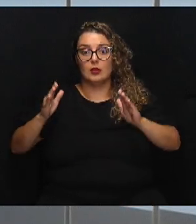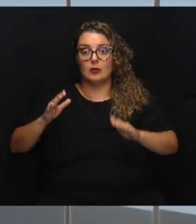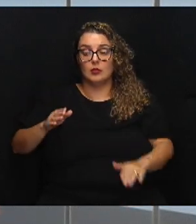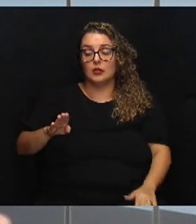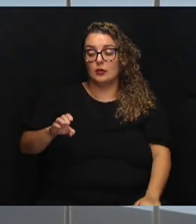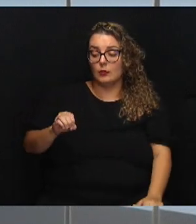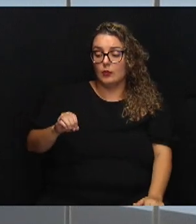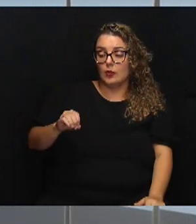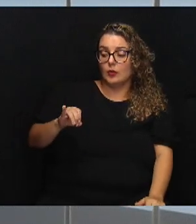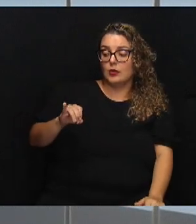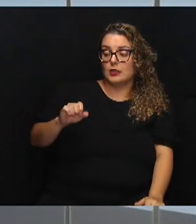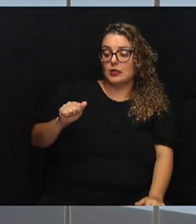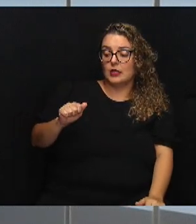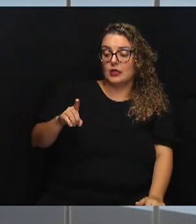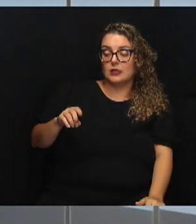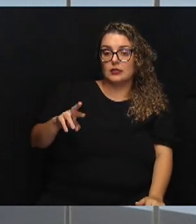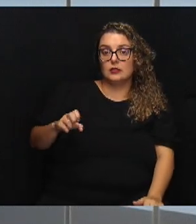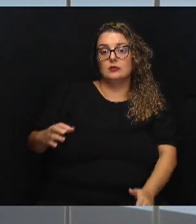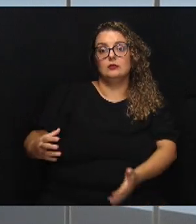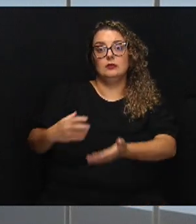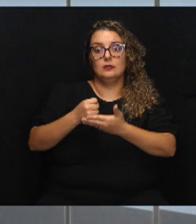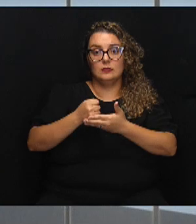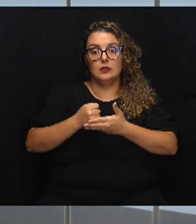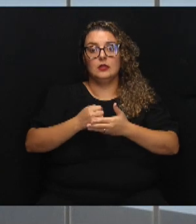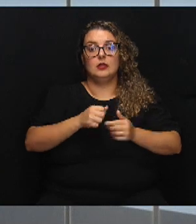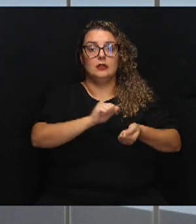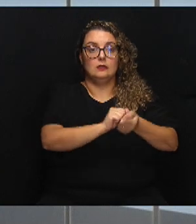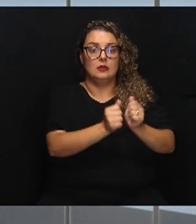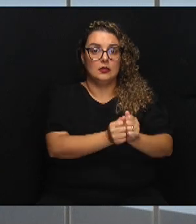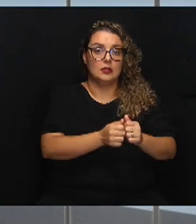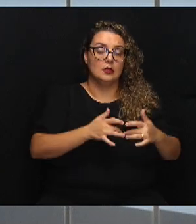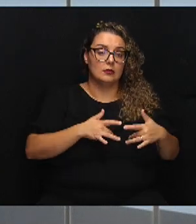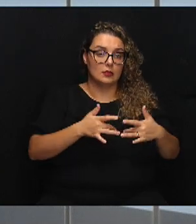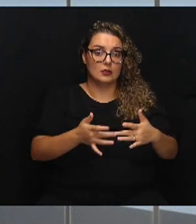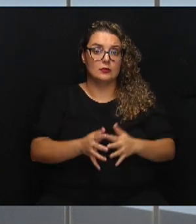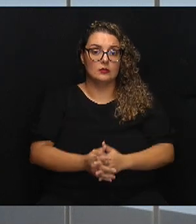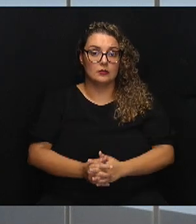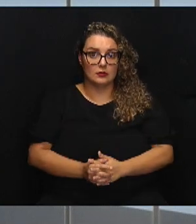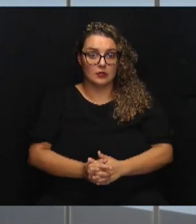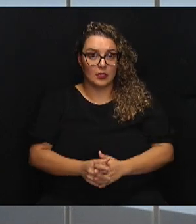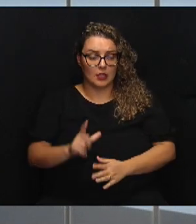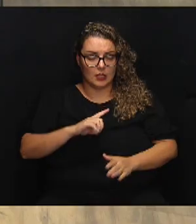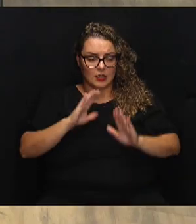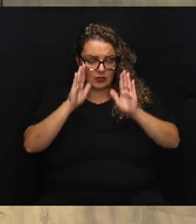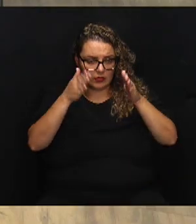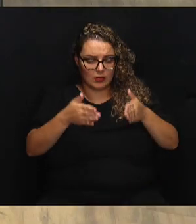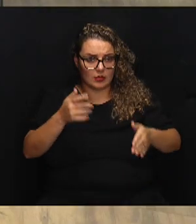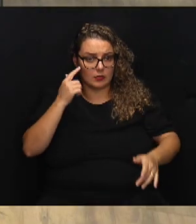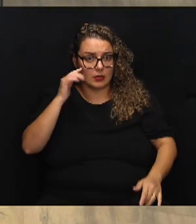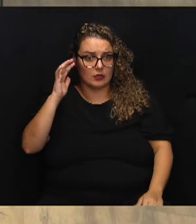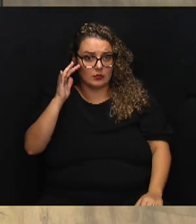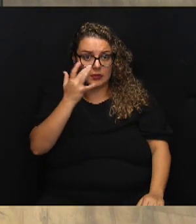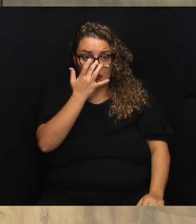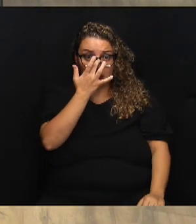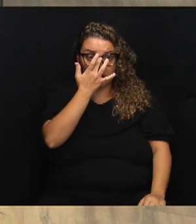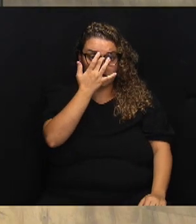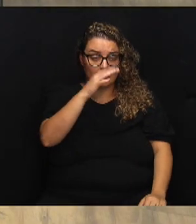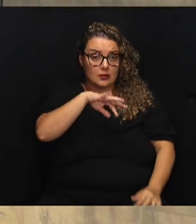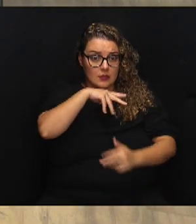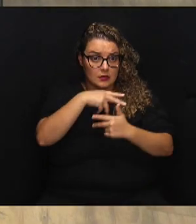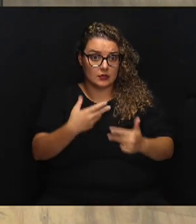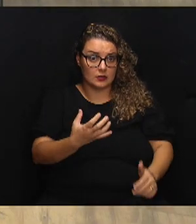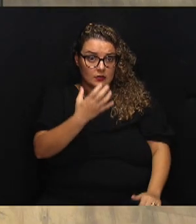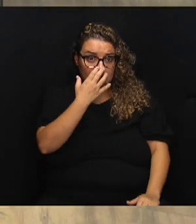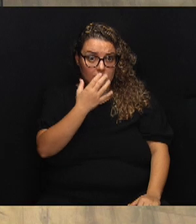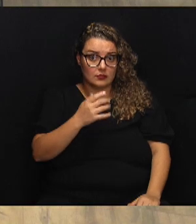animal, restabelece ele e coloca ele para adoção. Tem um foco muito grande que a gente pensa apenas nos animais, nos cães,